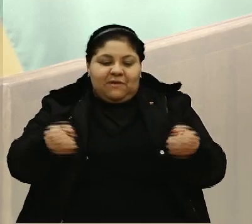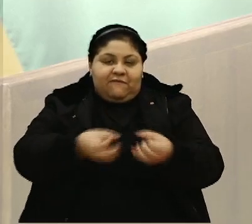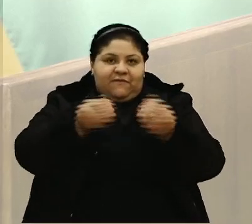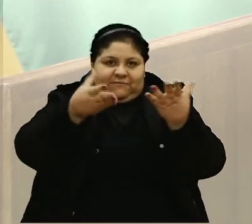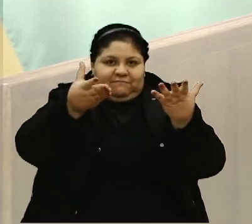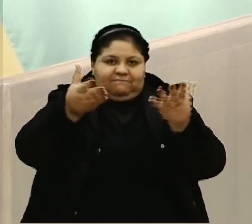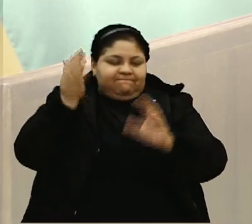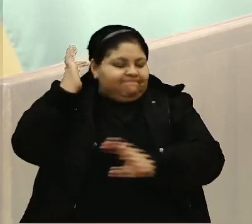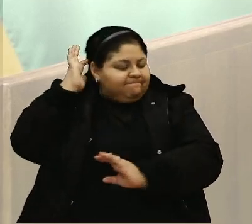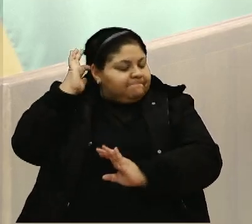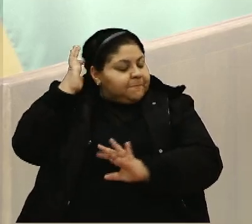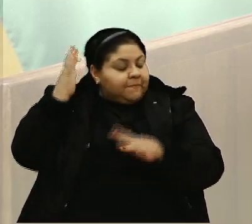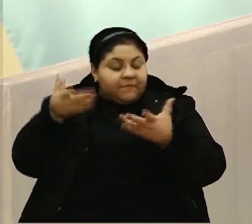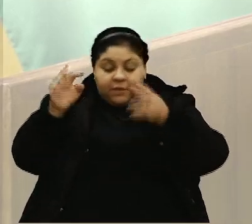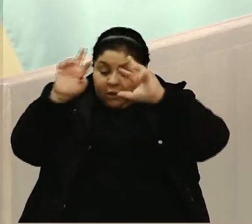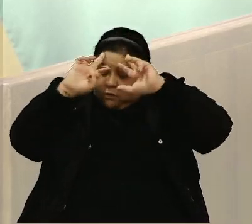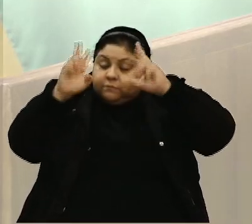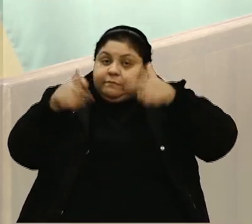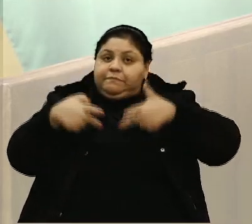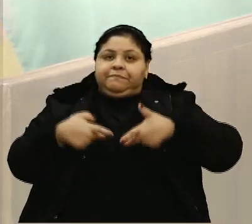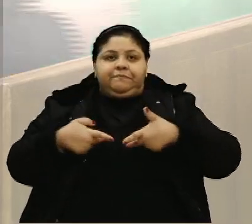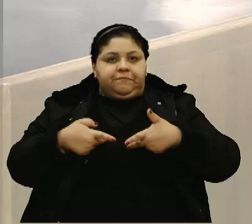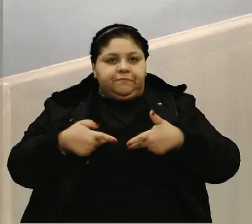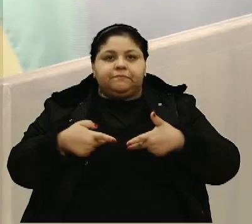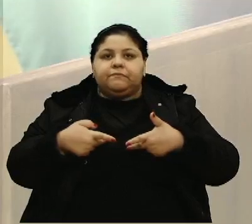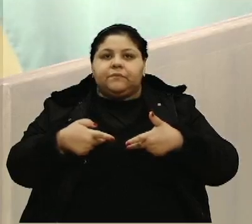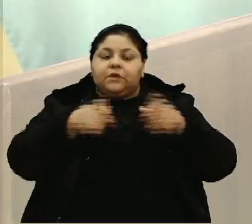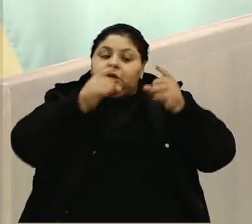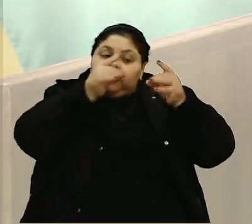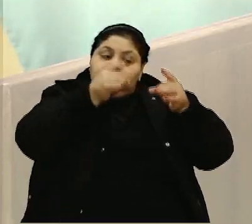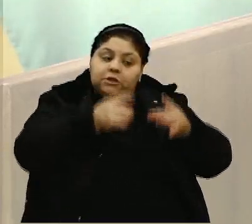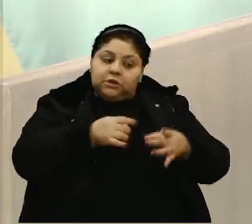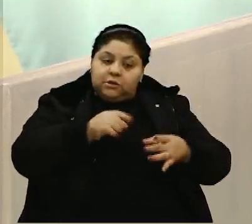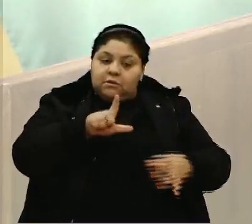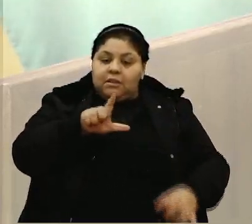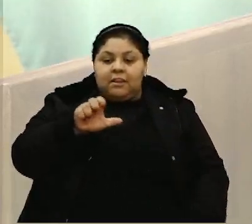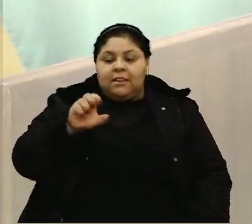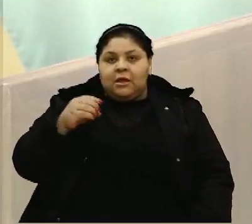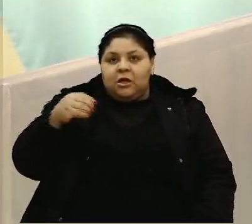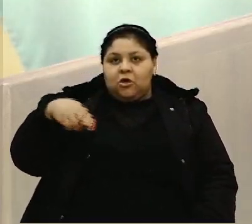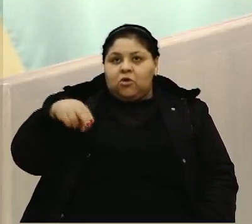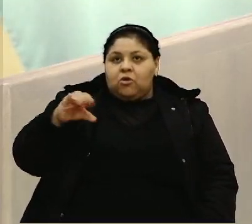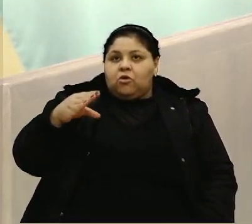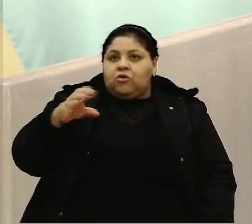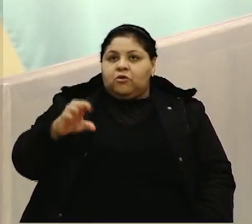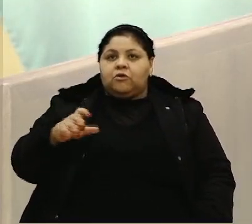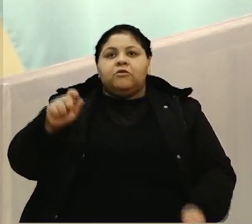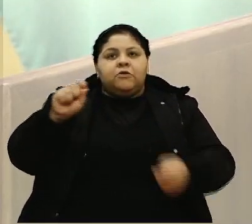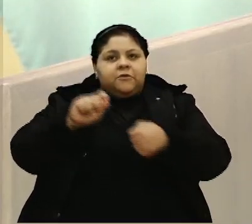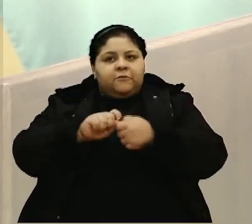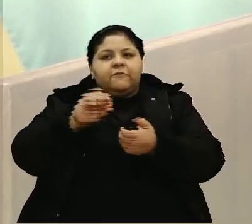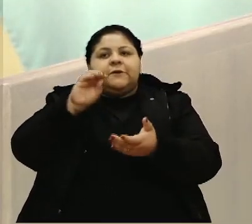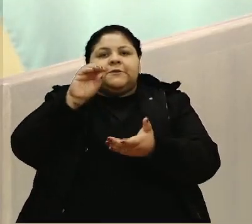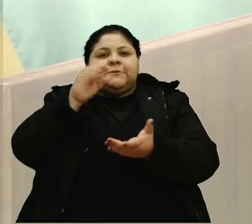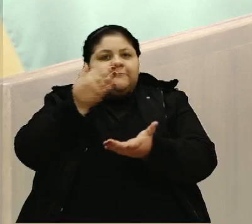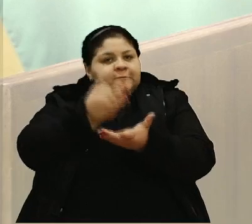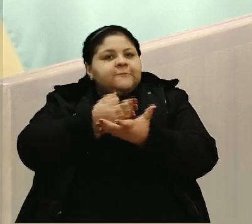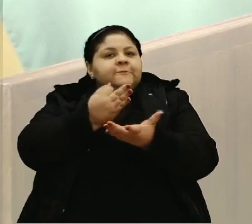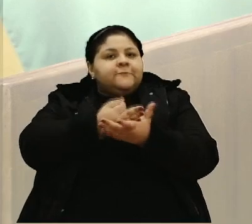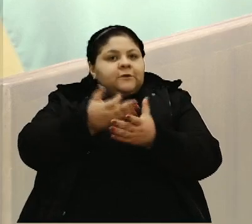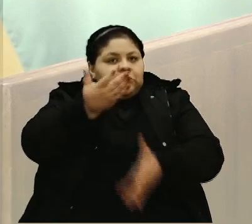Então esse reconhecimento especial a Leonice, que faz muita falta para o mutirão de